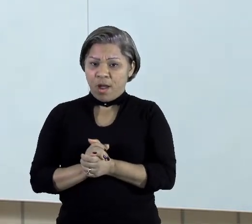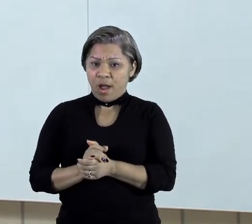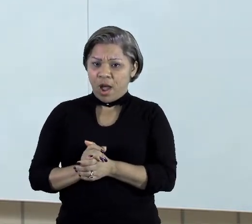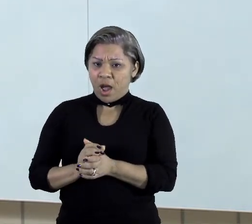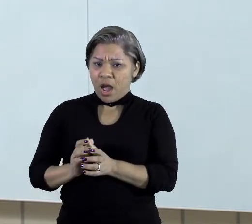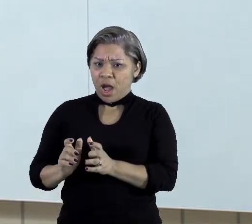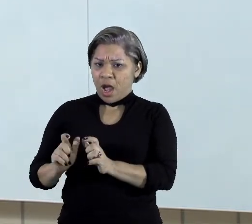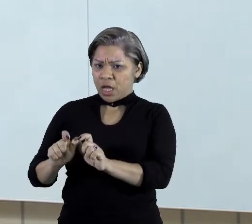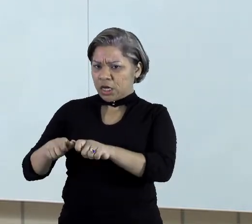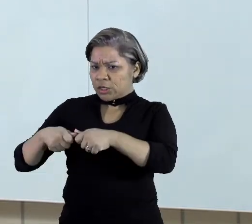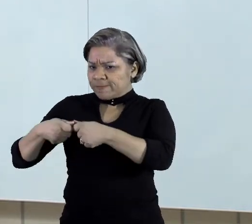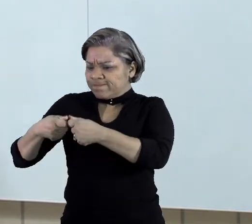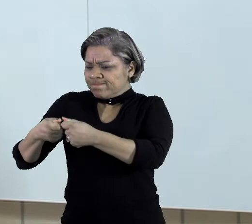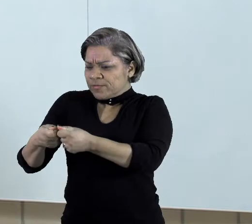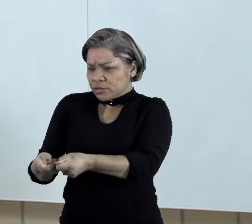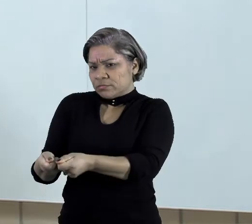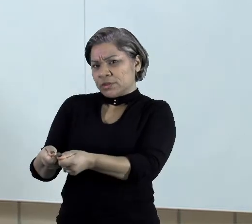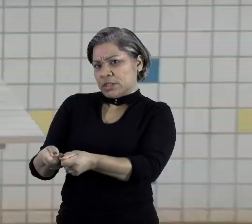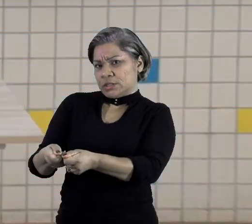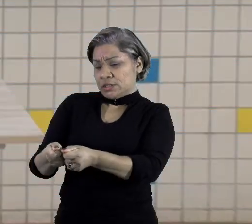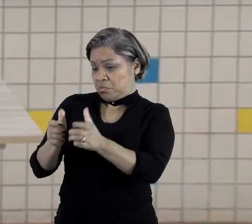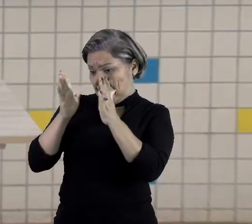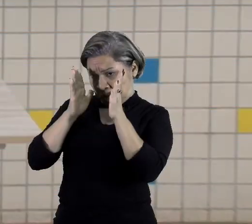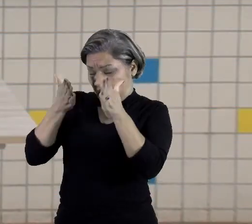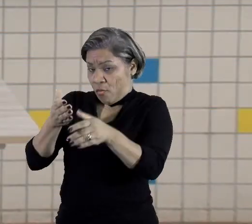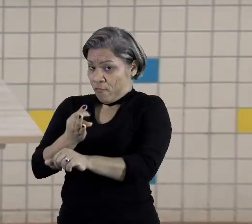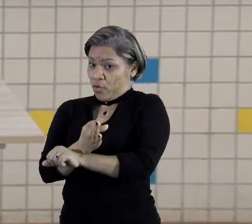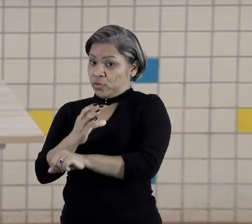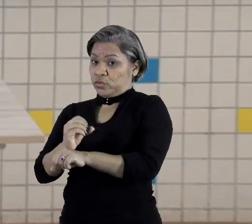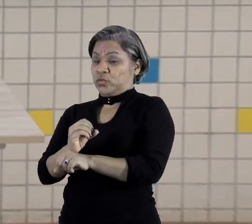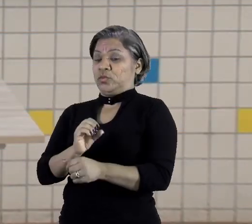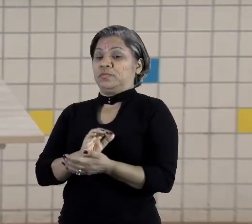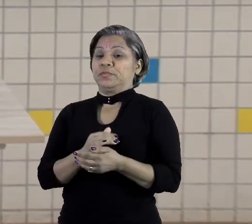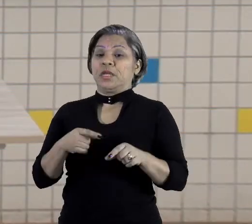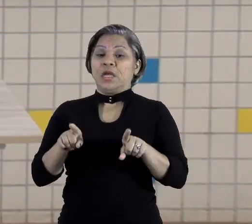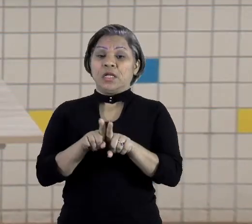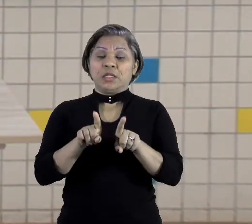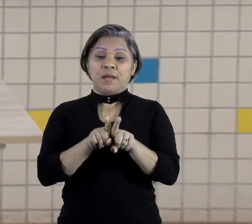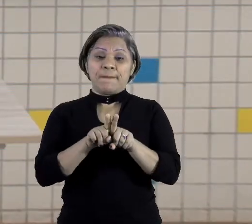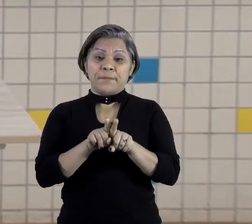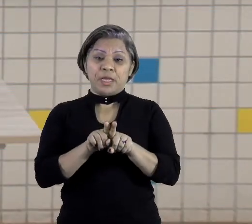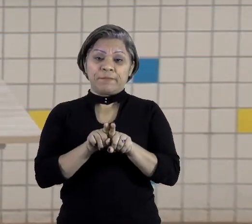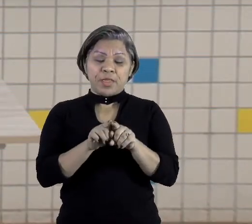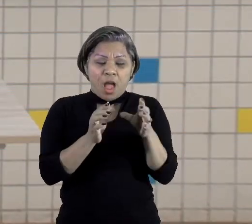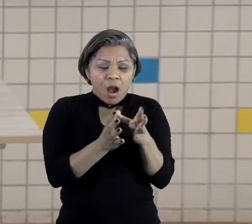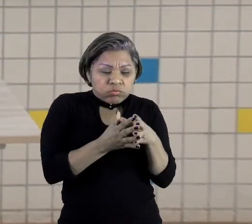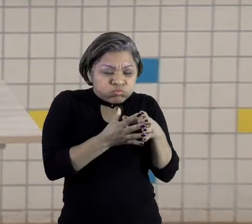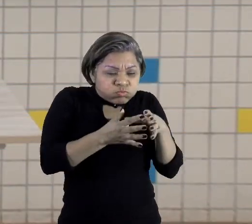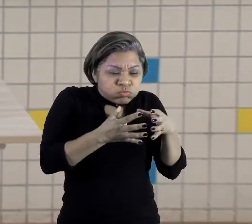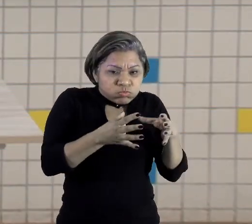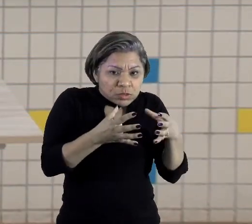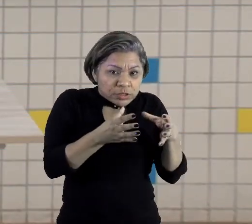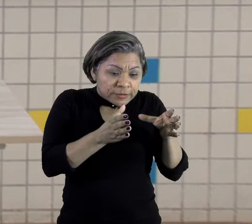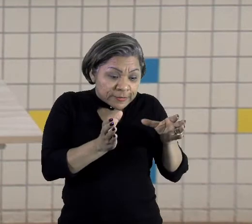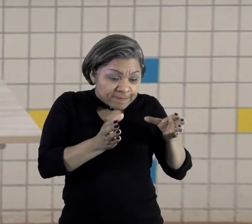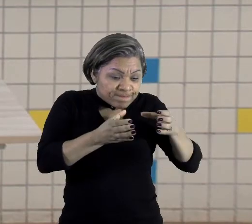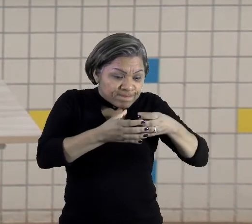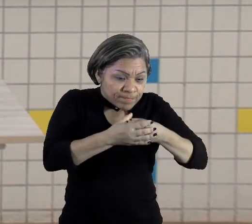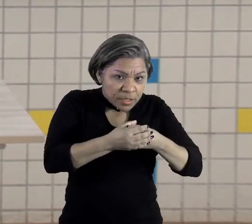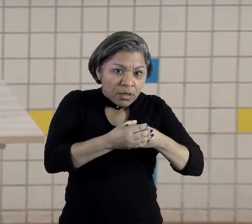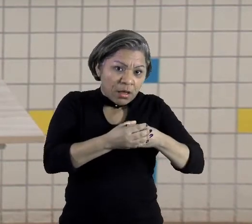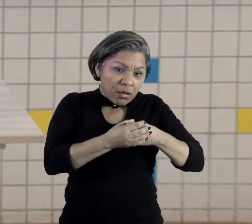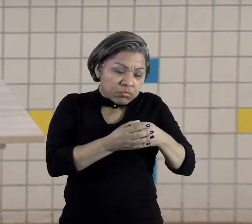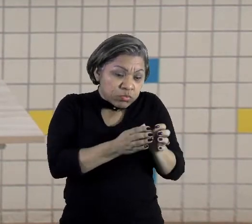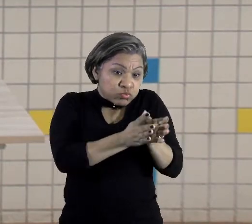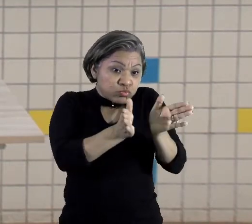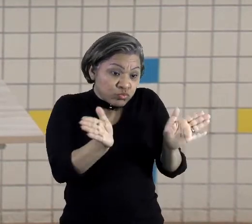não é o forte do Tocantins, a extensiva, a semi-extensiva, que é confinado e solto, e